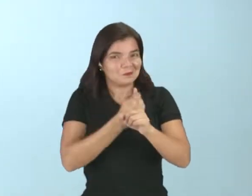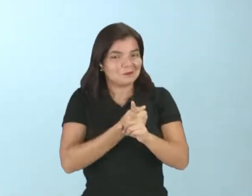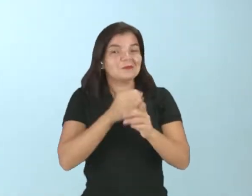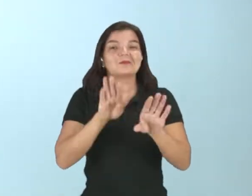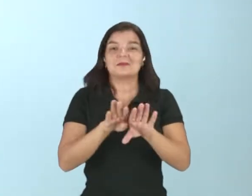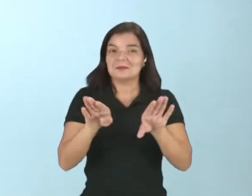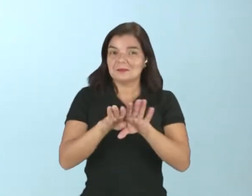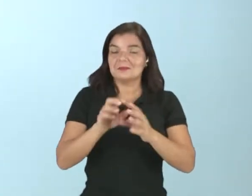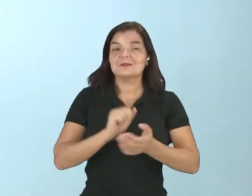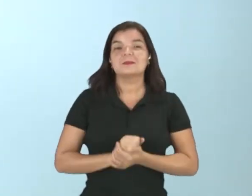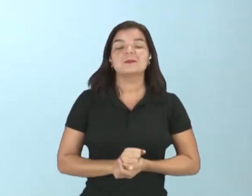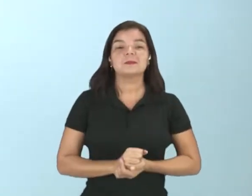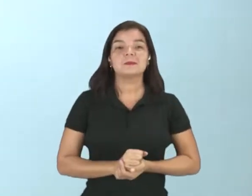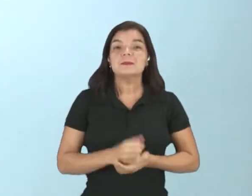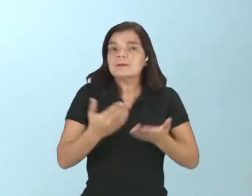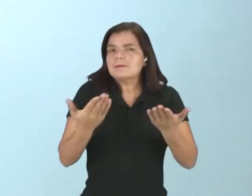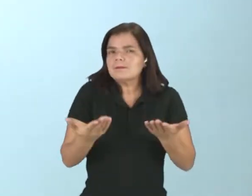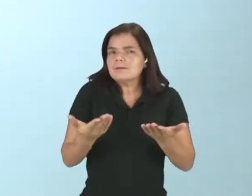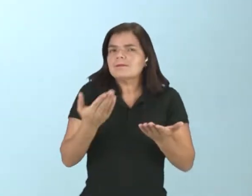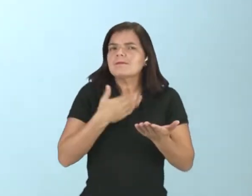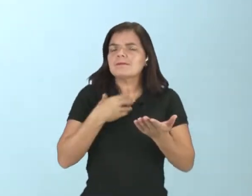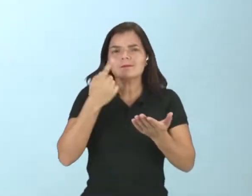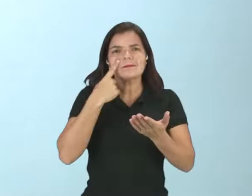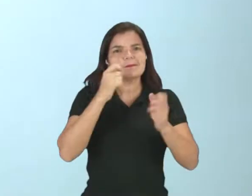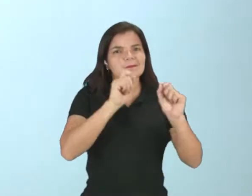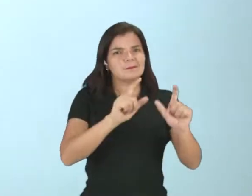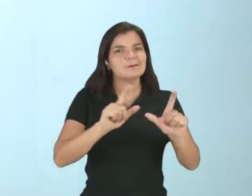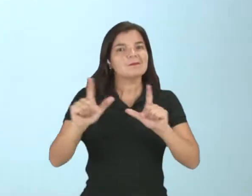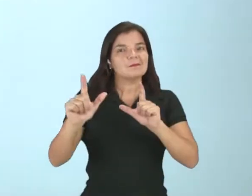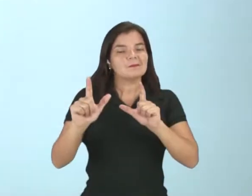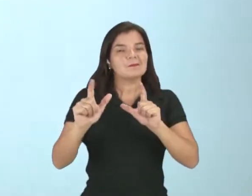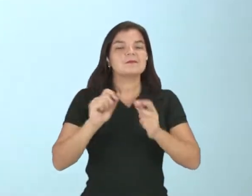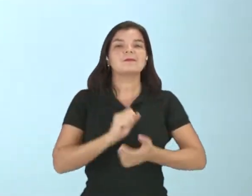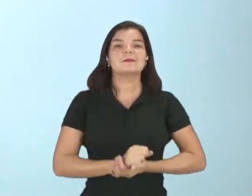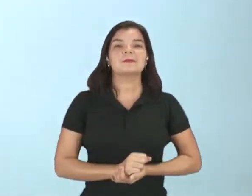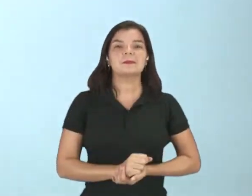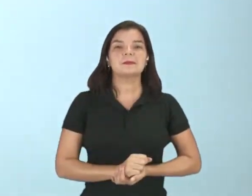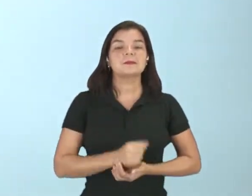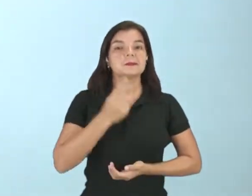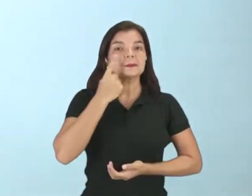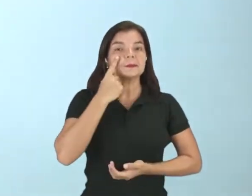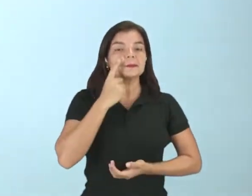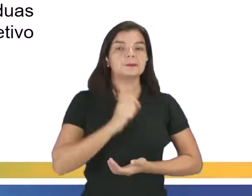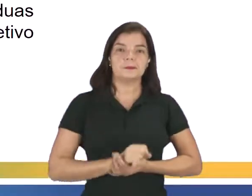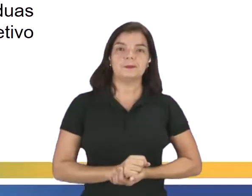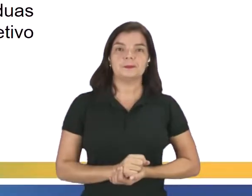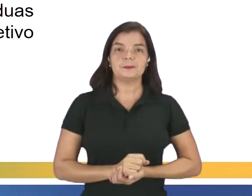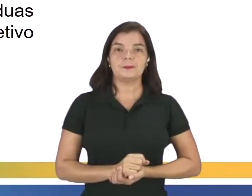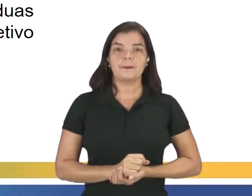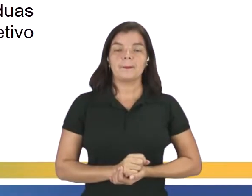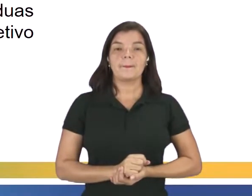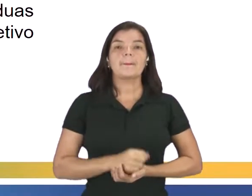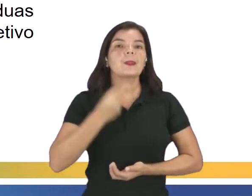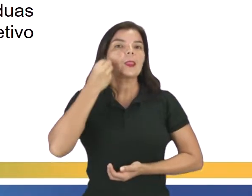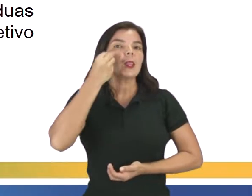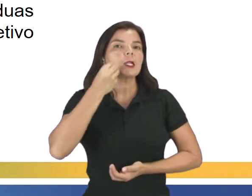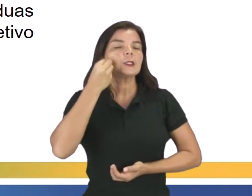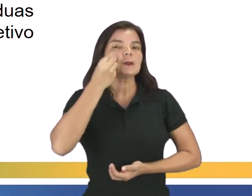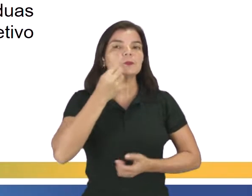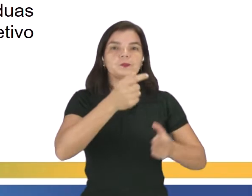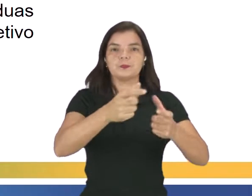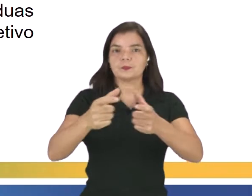verdade? Para criação cênica. Mas vamos acompanhar comigo lá no próximo slide? Olha o que ele diz, ó. A